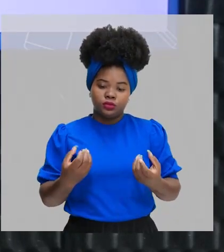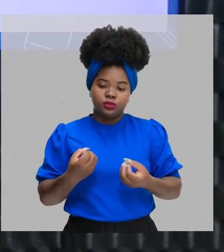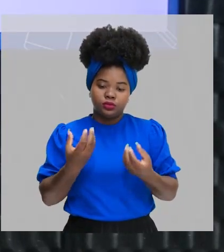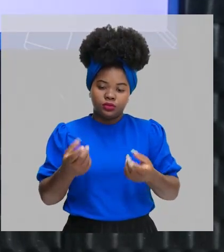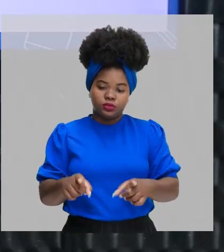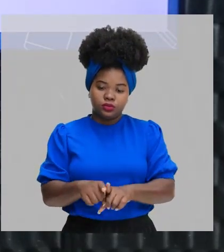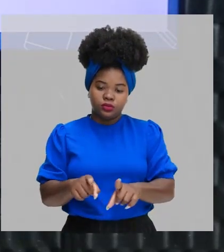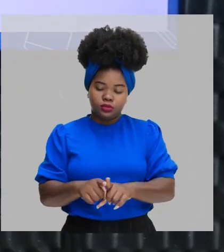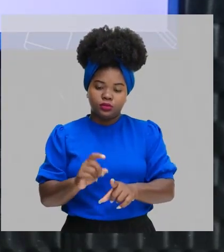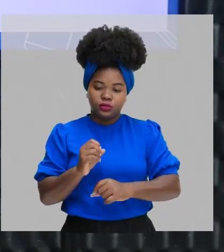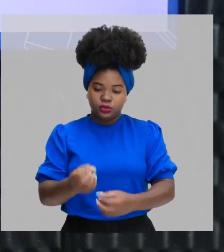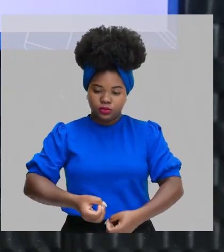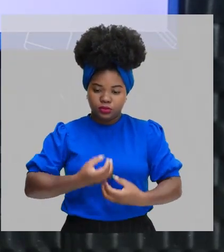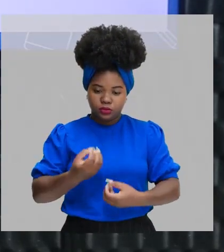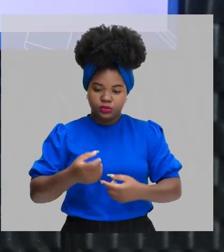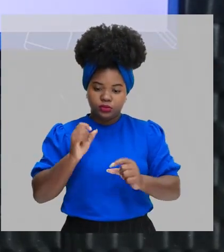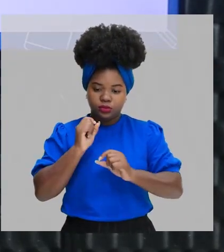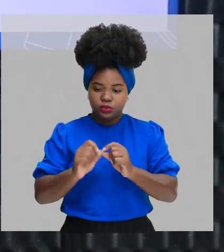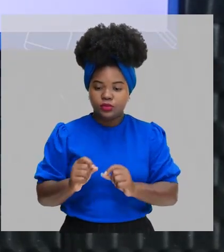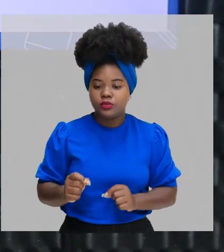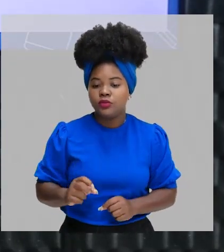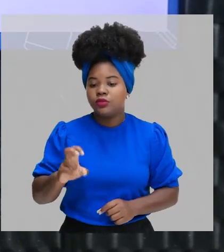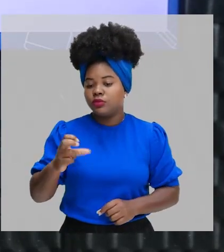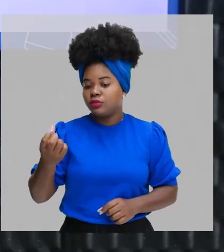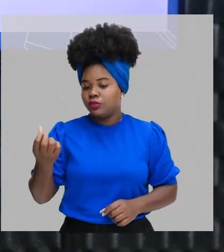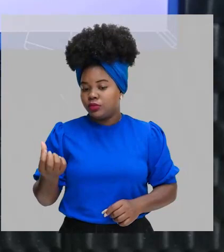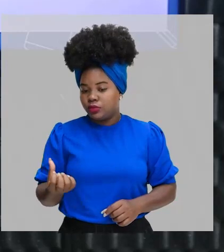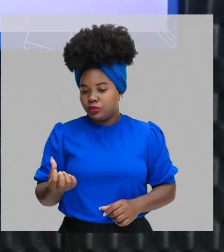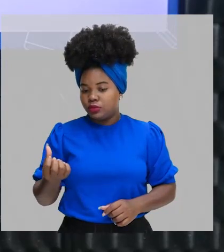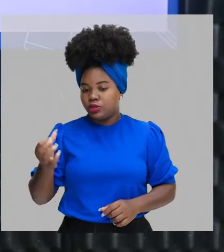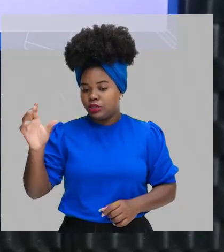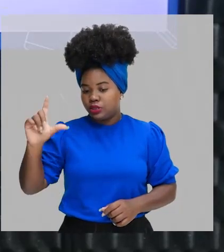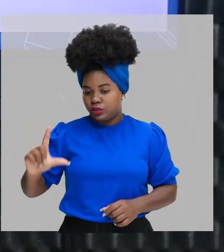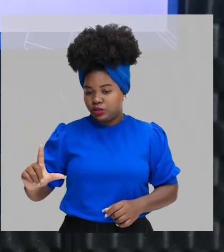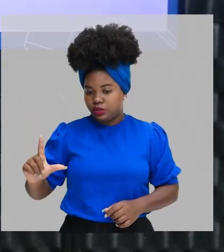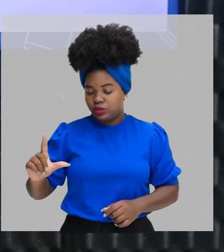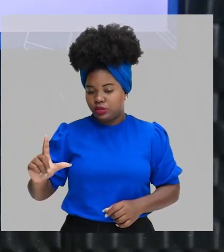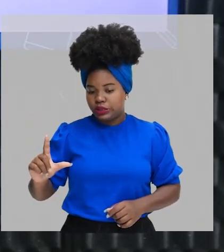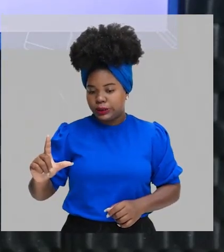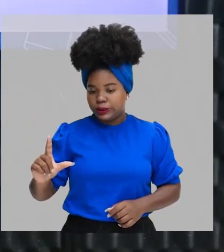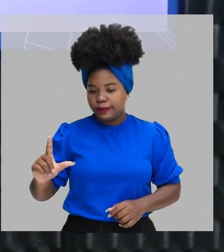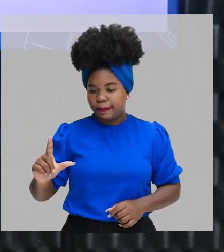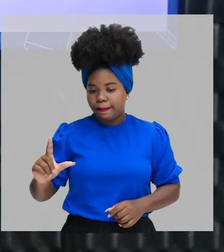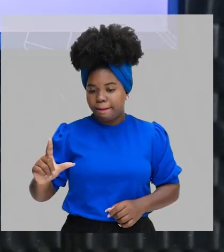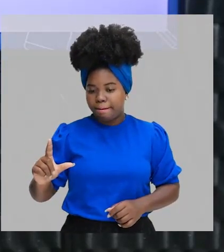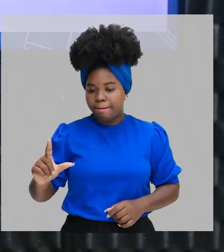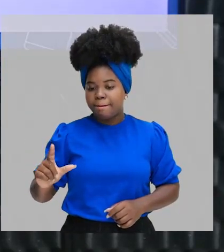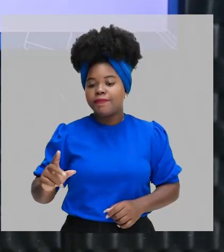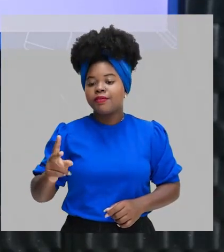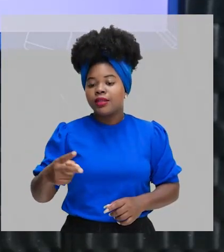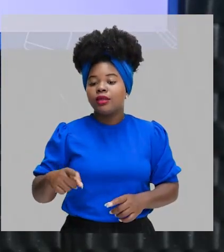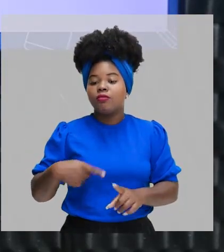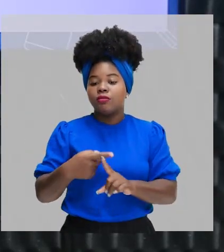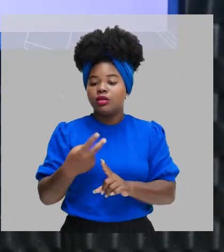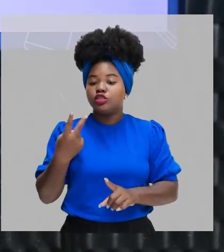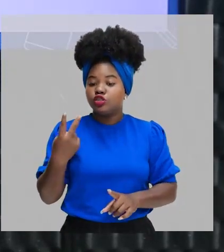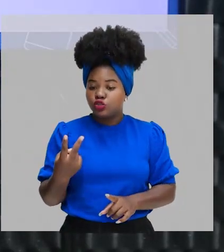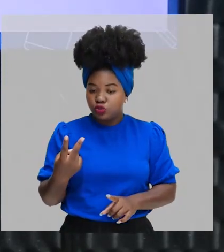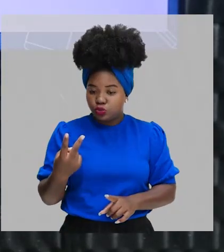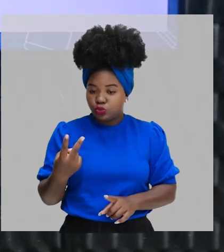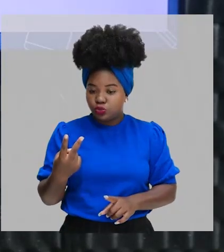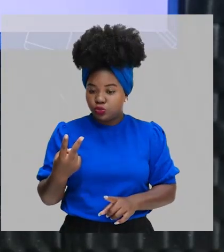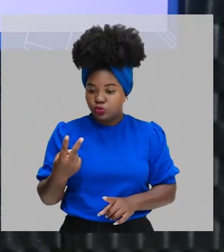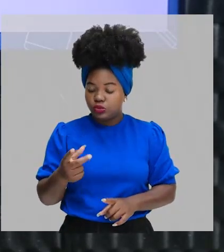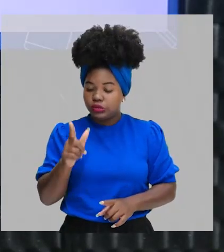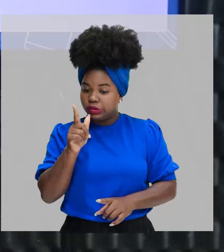os mesmos 56 litros do gás carbônico, certo? E o dobro do volume